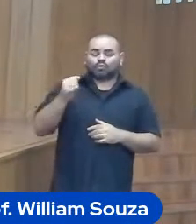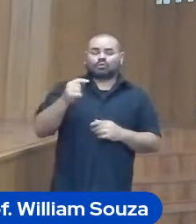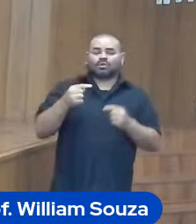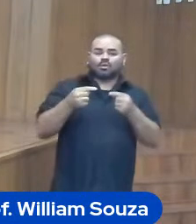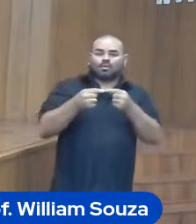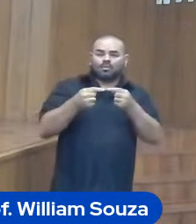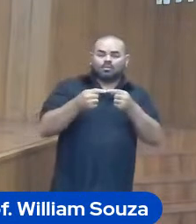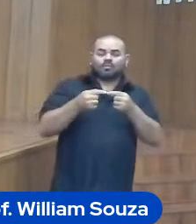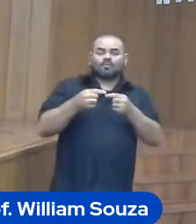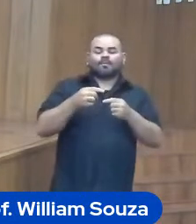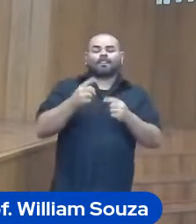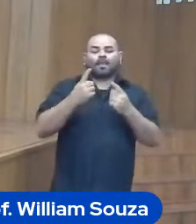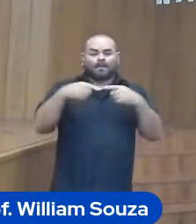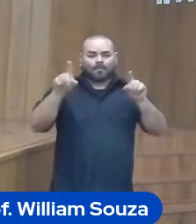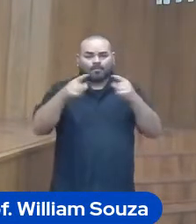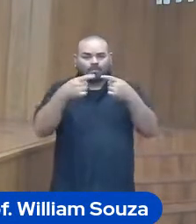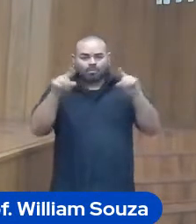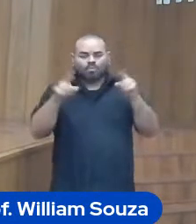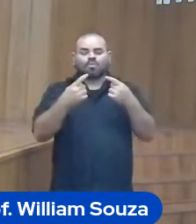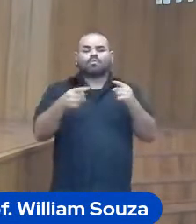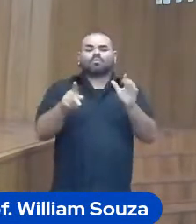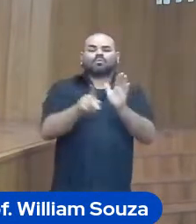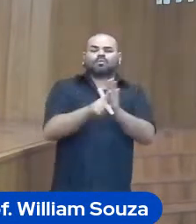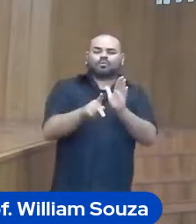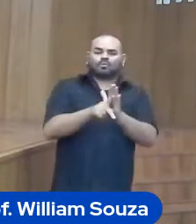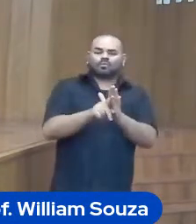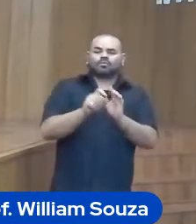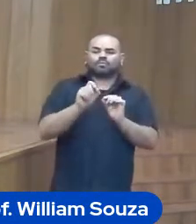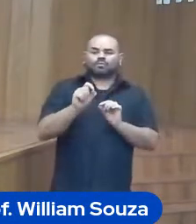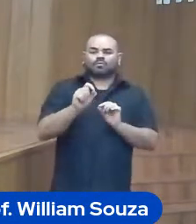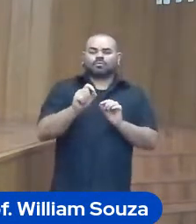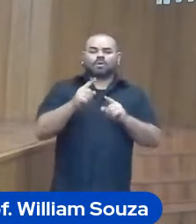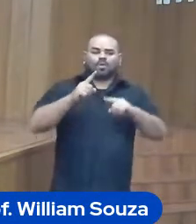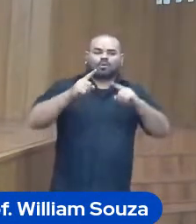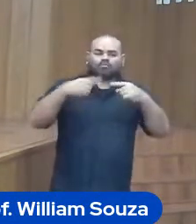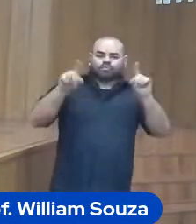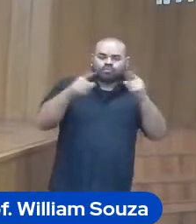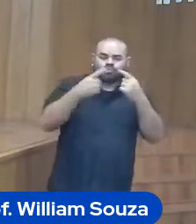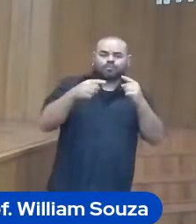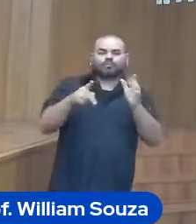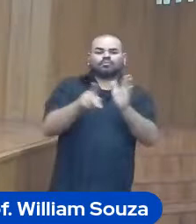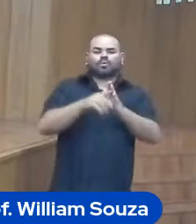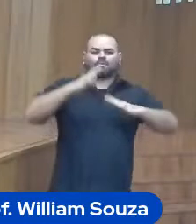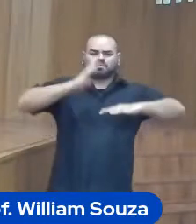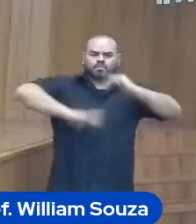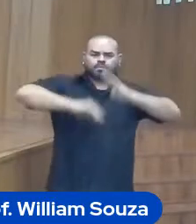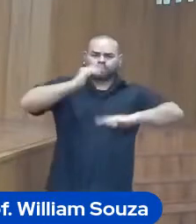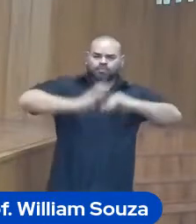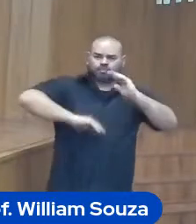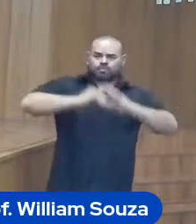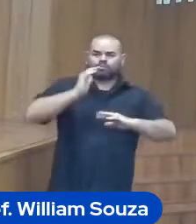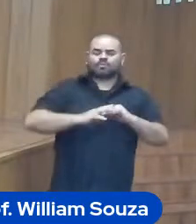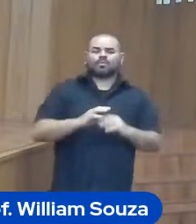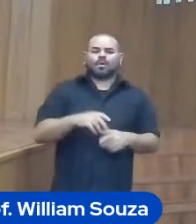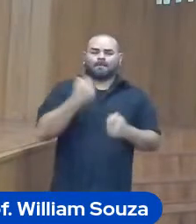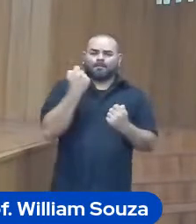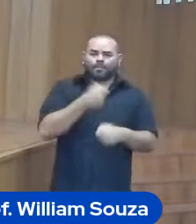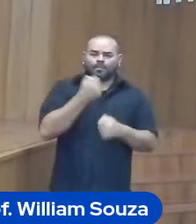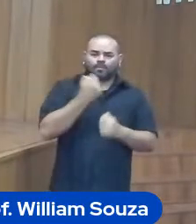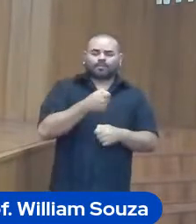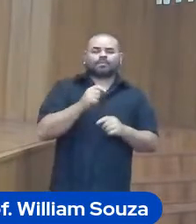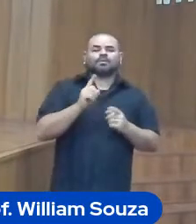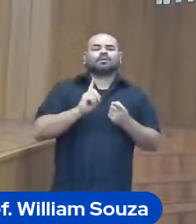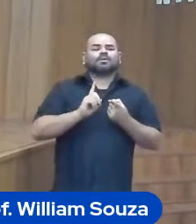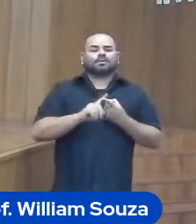matemática. É músico profissional pela Ordem dos Músicos do Brasil, OMB, baterista, e é